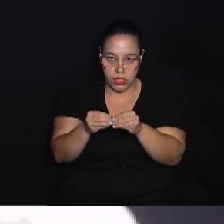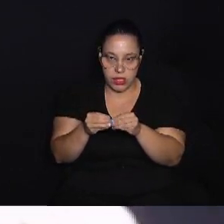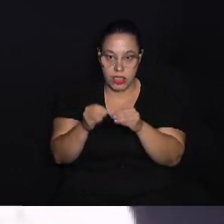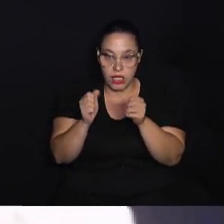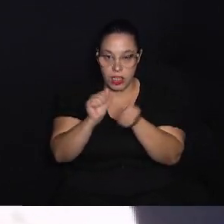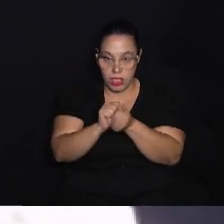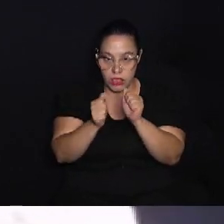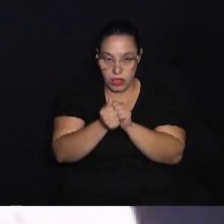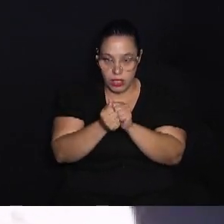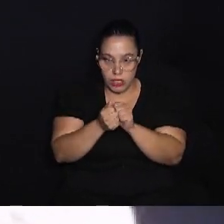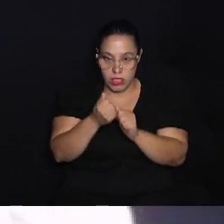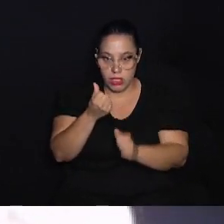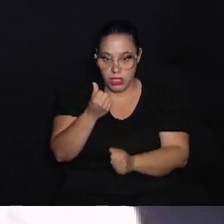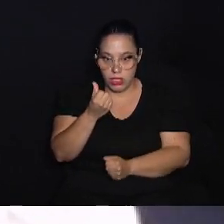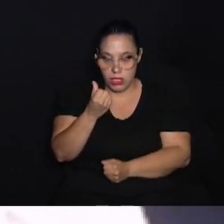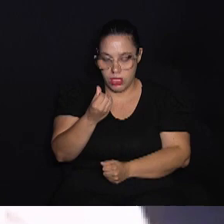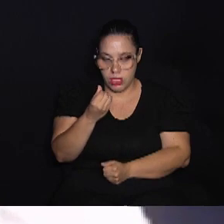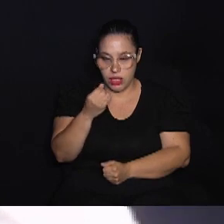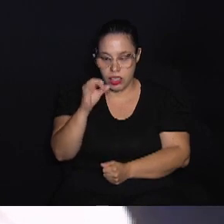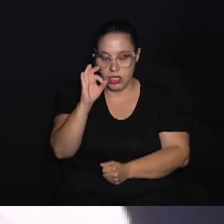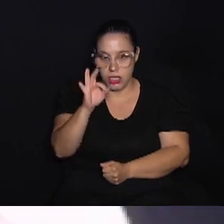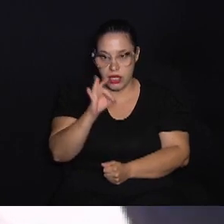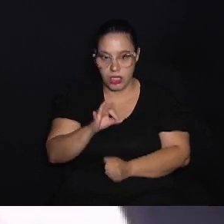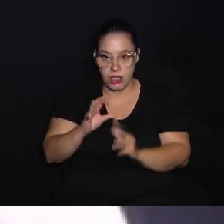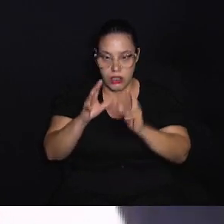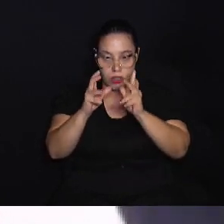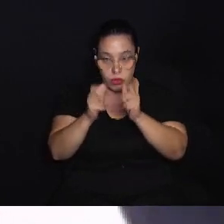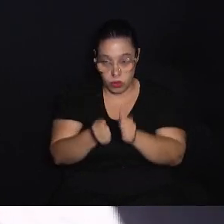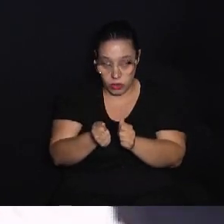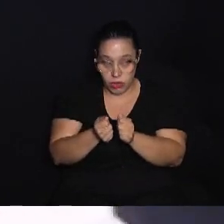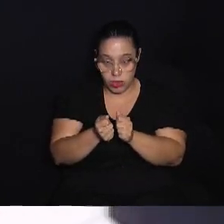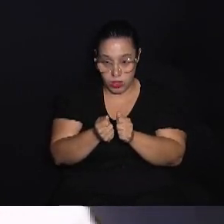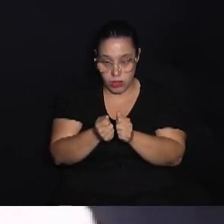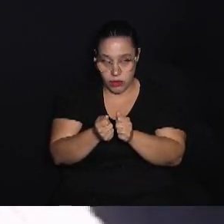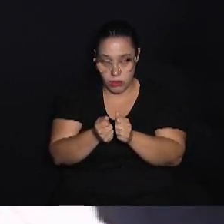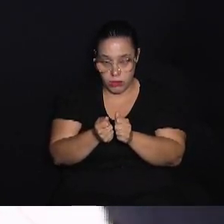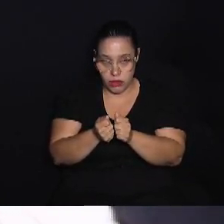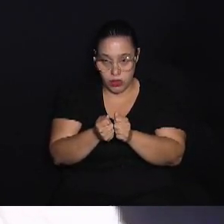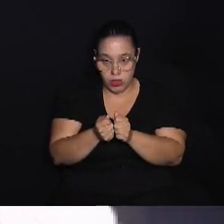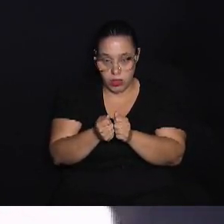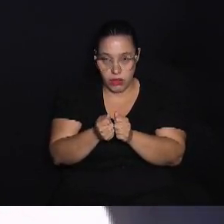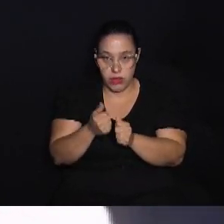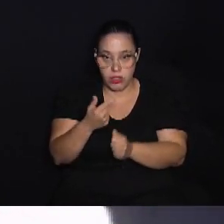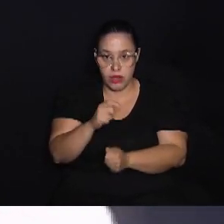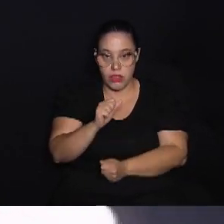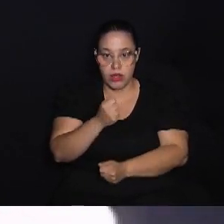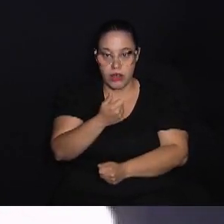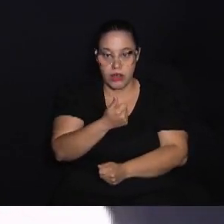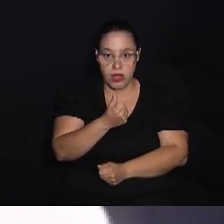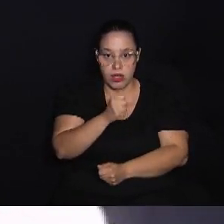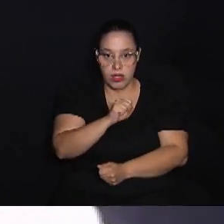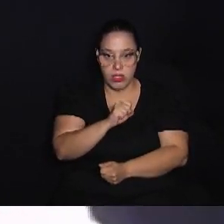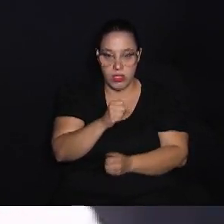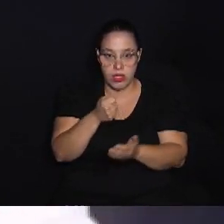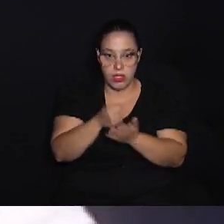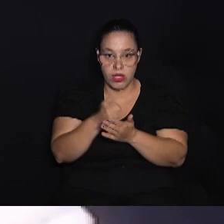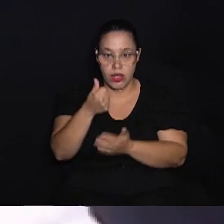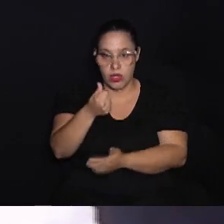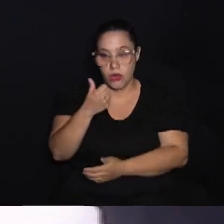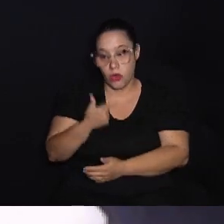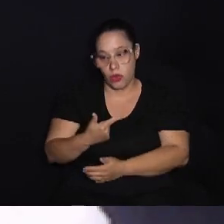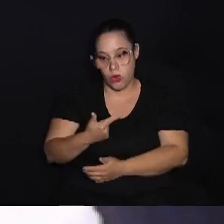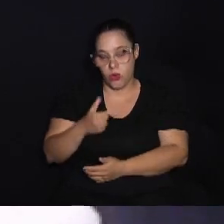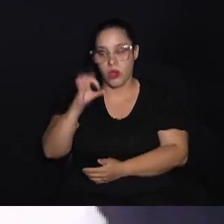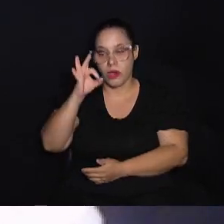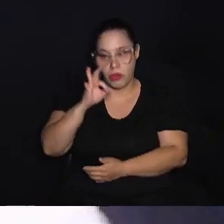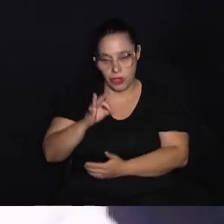dar a destinação final ambientalmente adequada para 6%, né, de tudo que foi colocado no mercado no ano base de 2018, e esse ano a